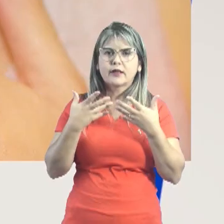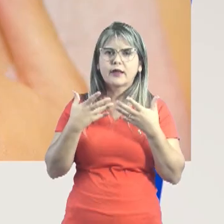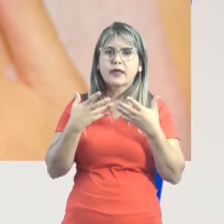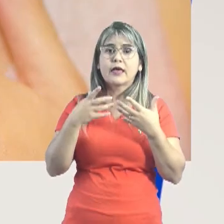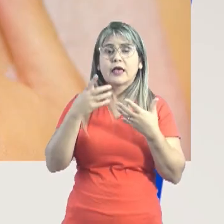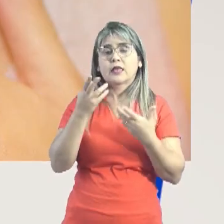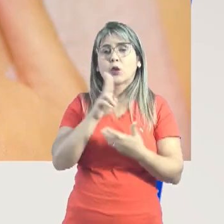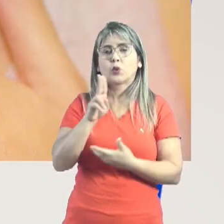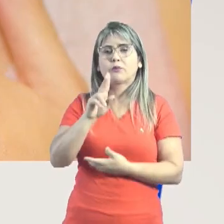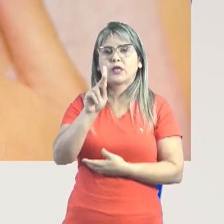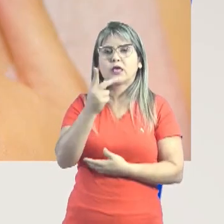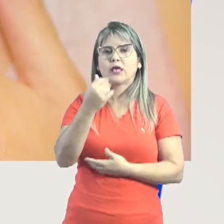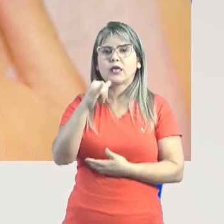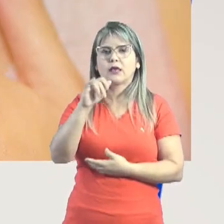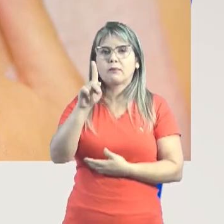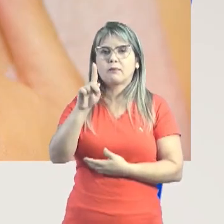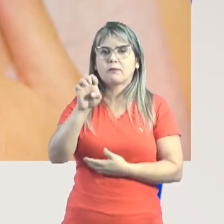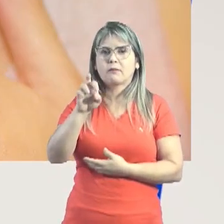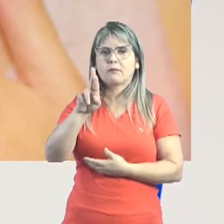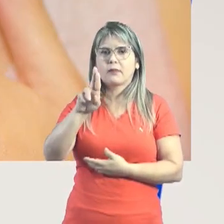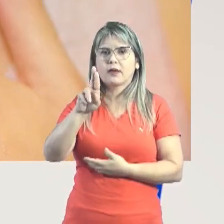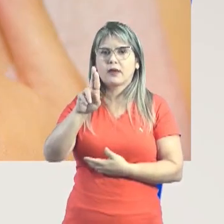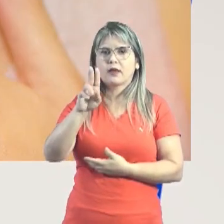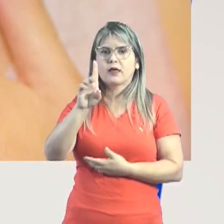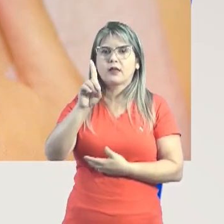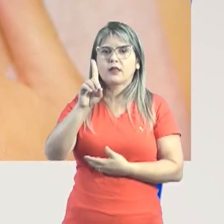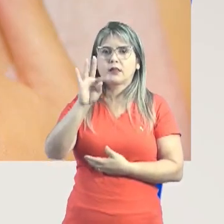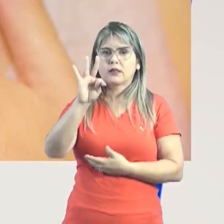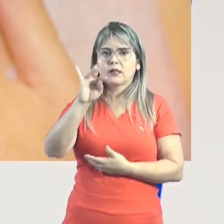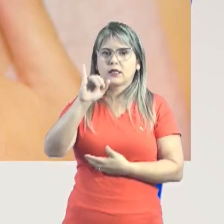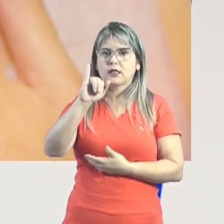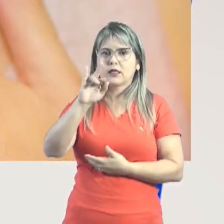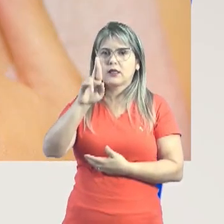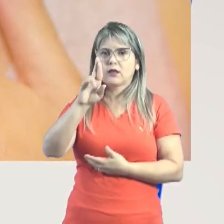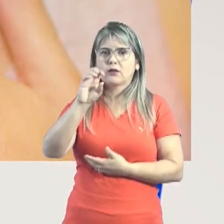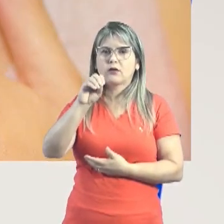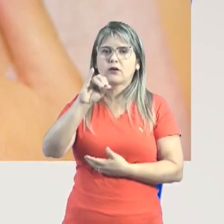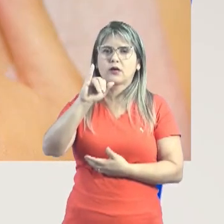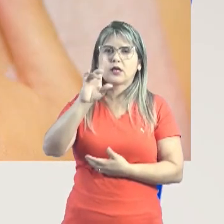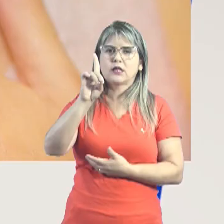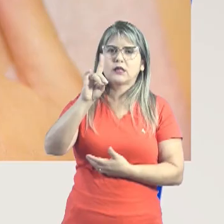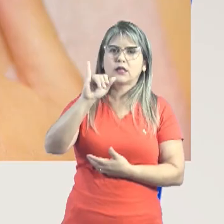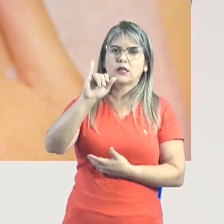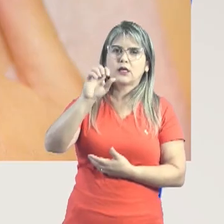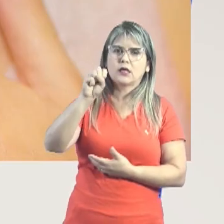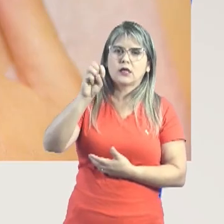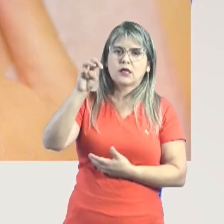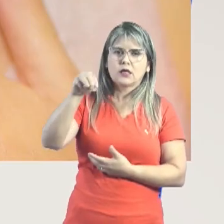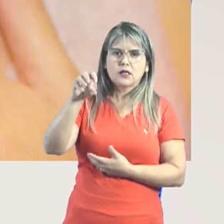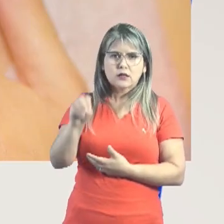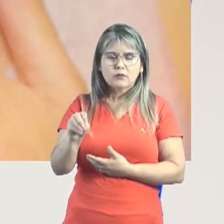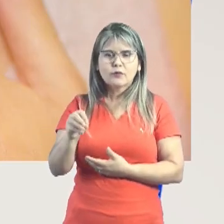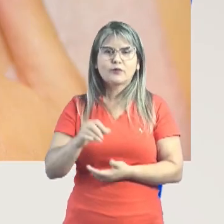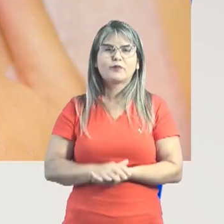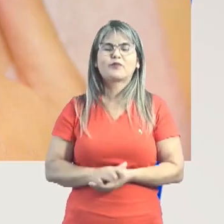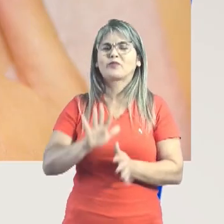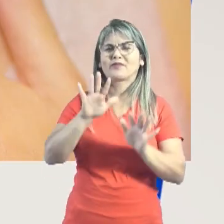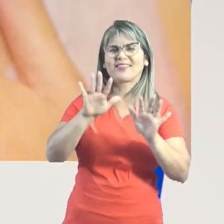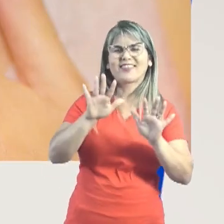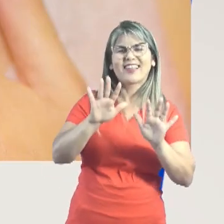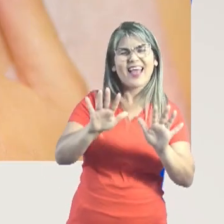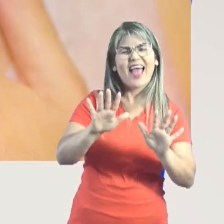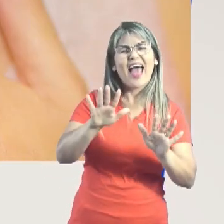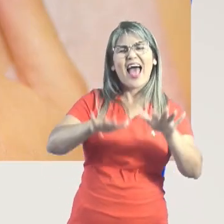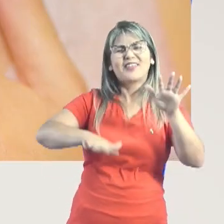né? Às vezes a gente se depara com um aluno ou com uma pessoa dizendo assim: ah, eu tenho tireoide. Pessoal, tireoide todo mundo